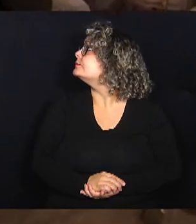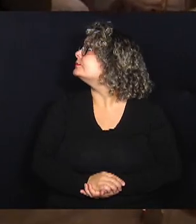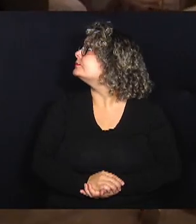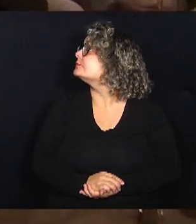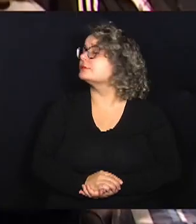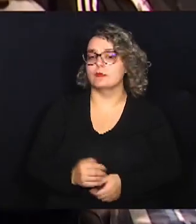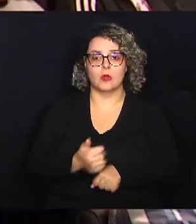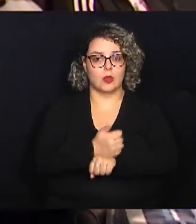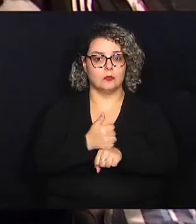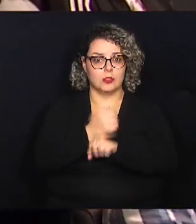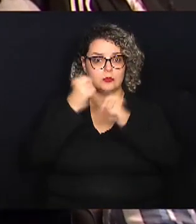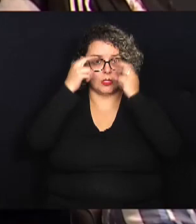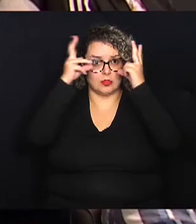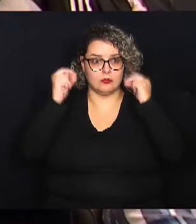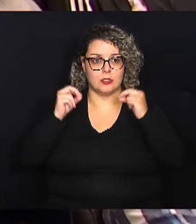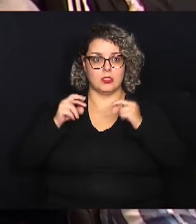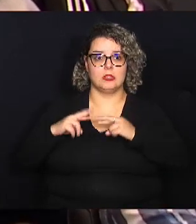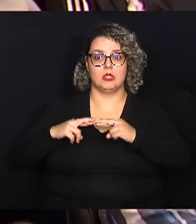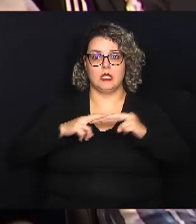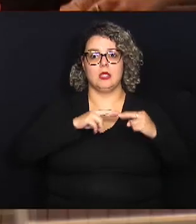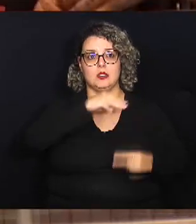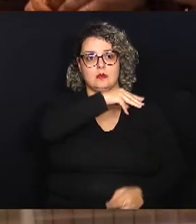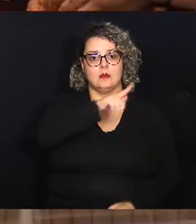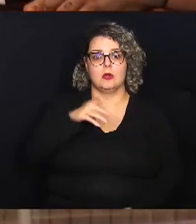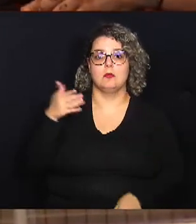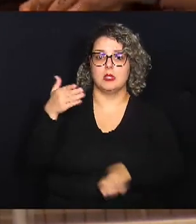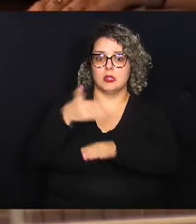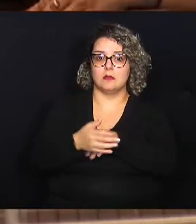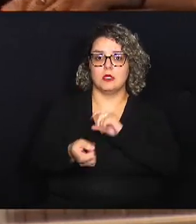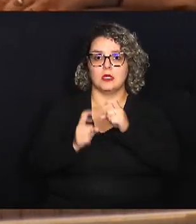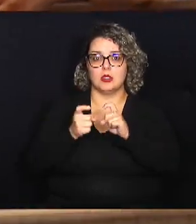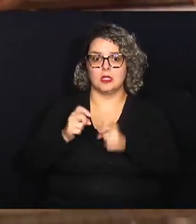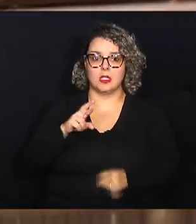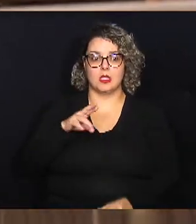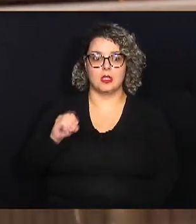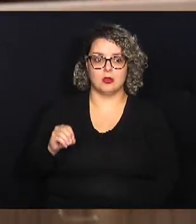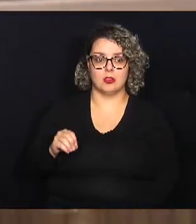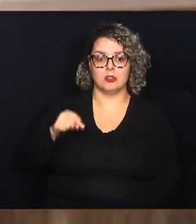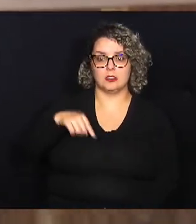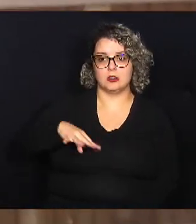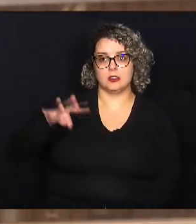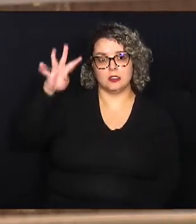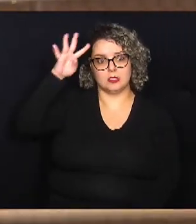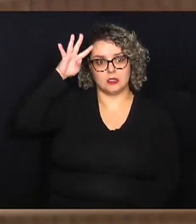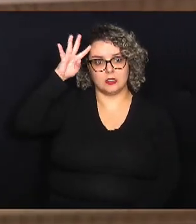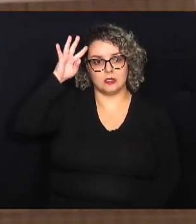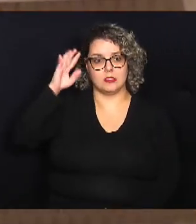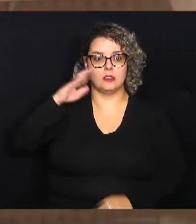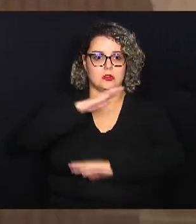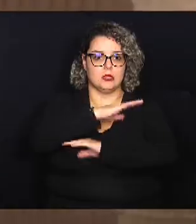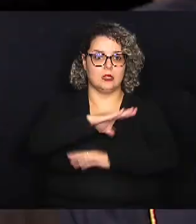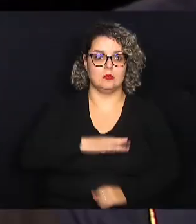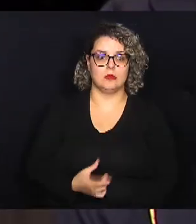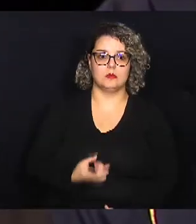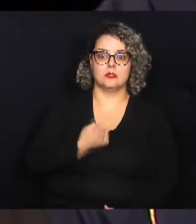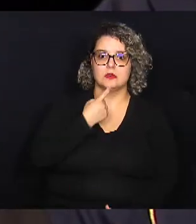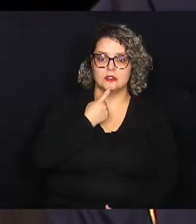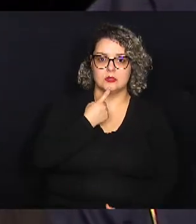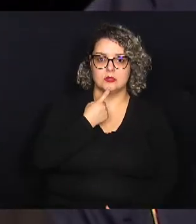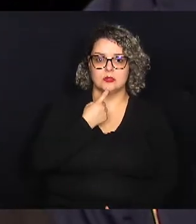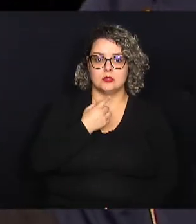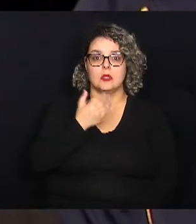Profissionais da enfermagem da Rede Mário Gatti participaram da reunião ordinária desta quarta-feira na Câmara Municipal de Campinas.